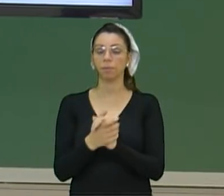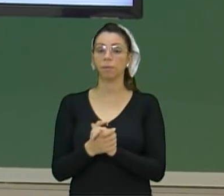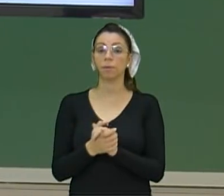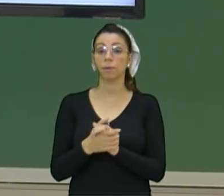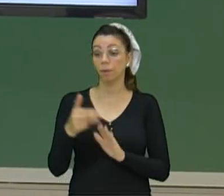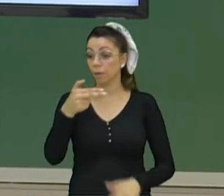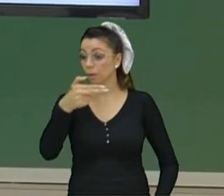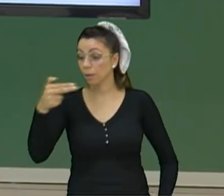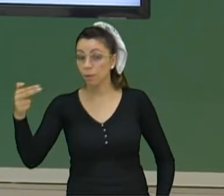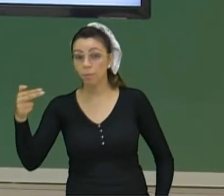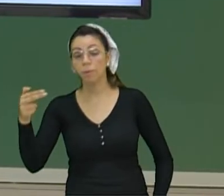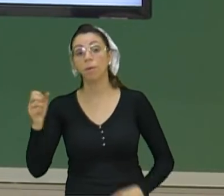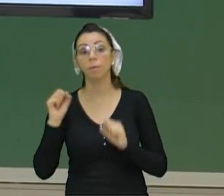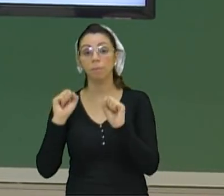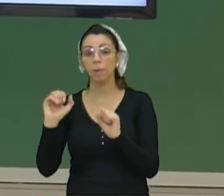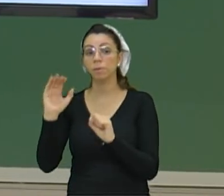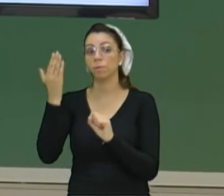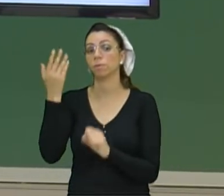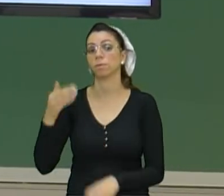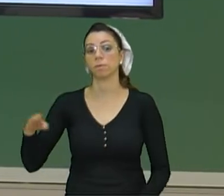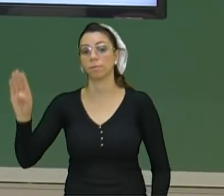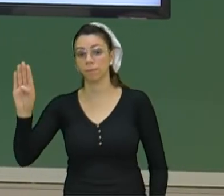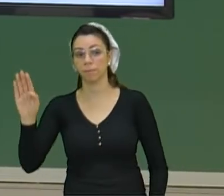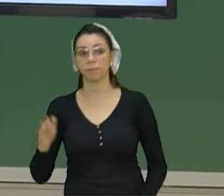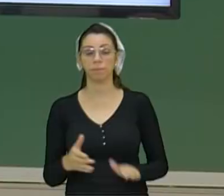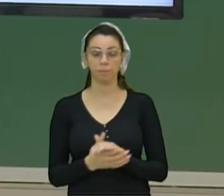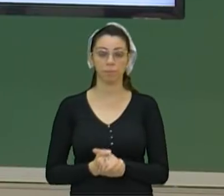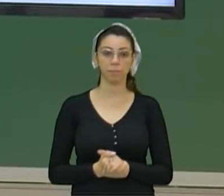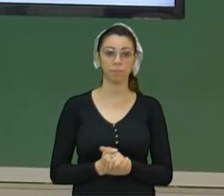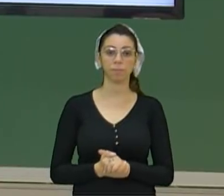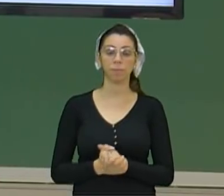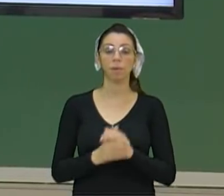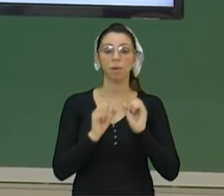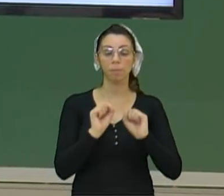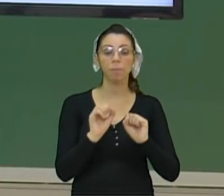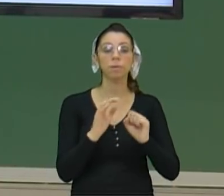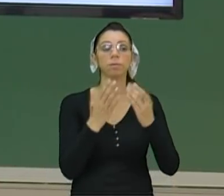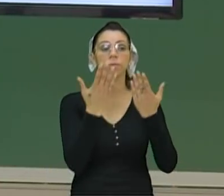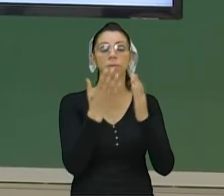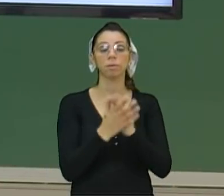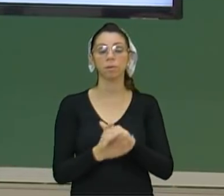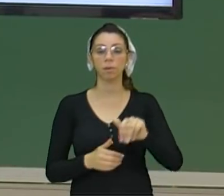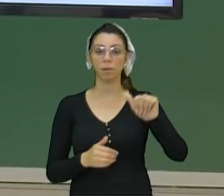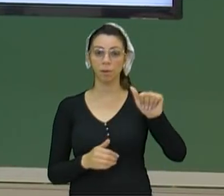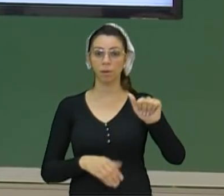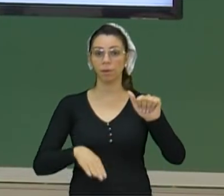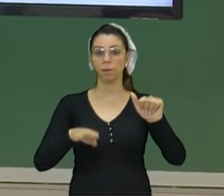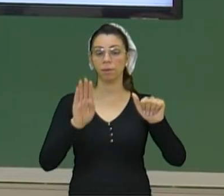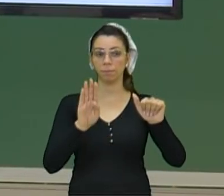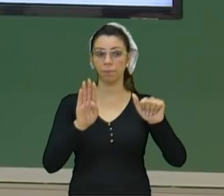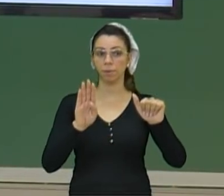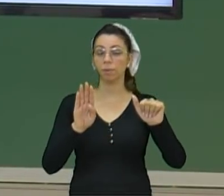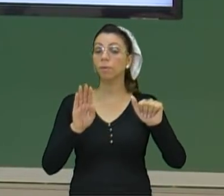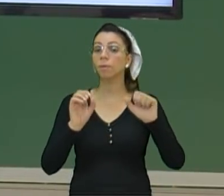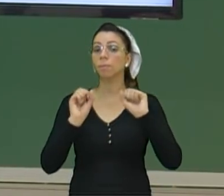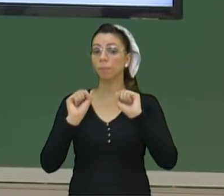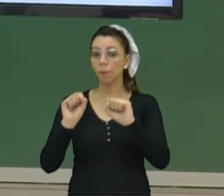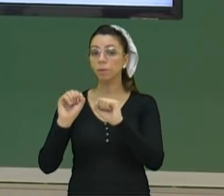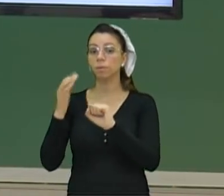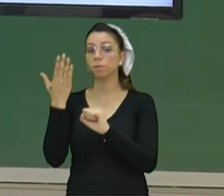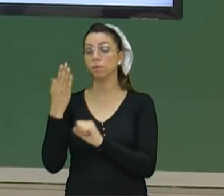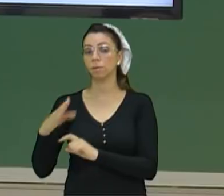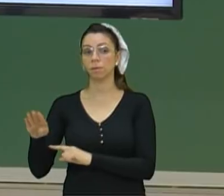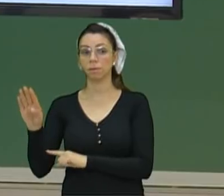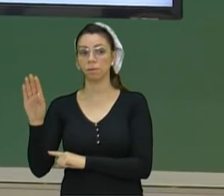à probabilidade aqui de ocorrer B. E a probabilidade de ocorrer A, dado que ocorreu B, é a probabilidade de ocorrer A. Percebam que